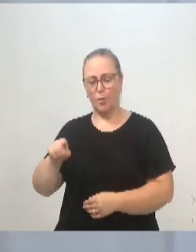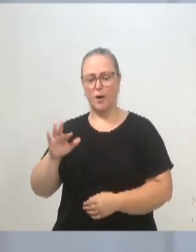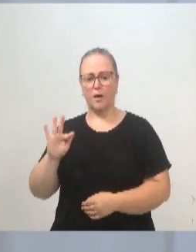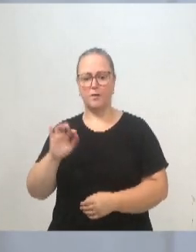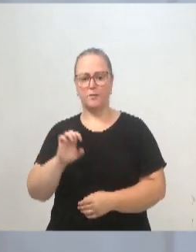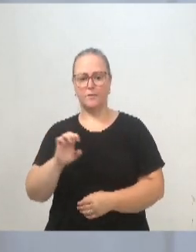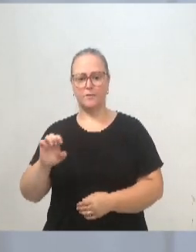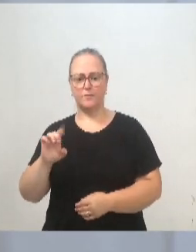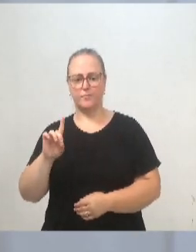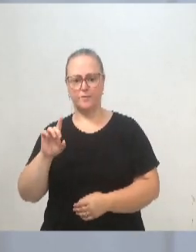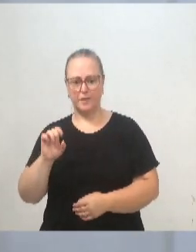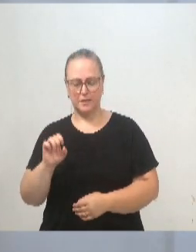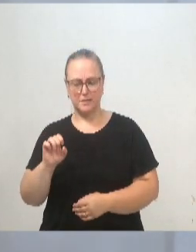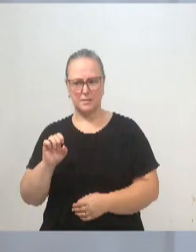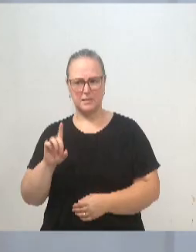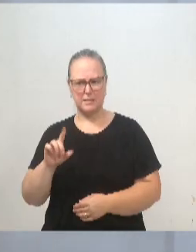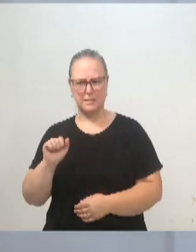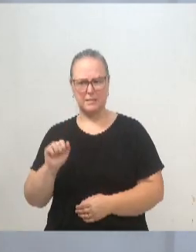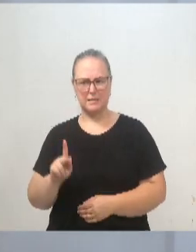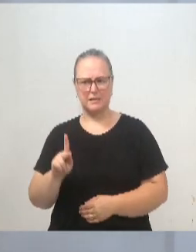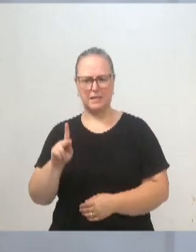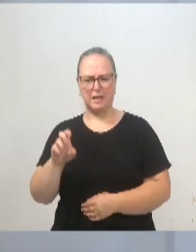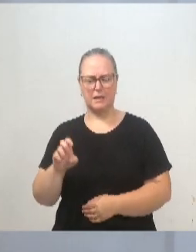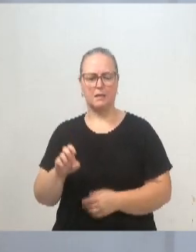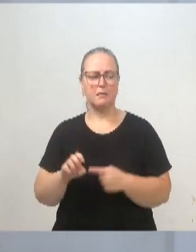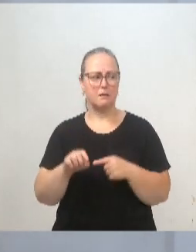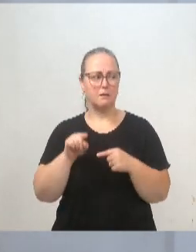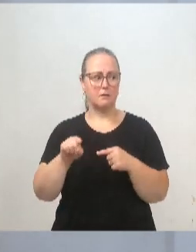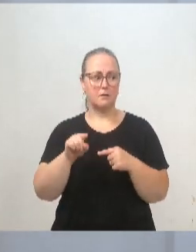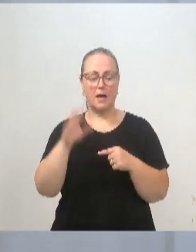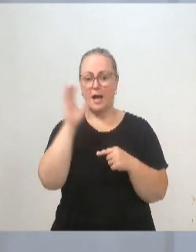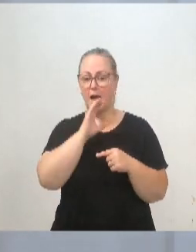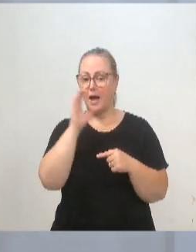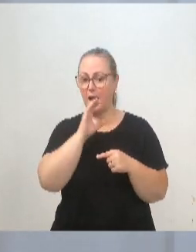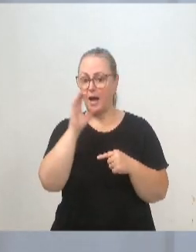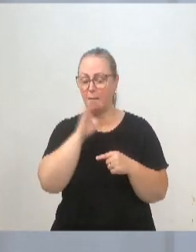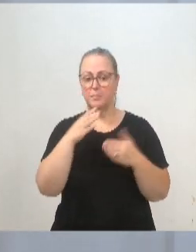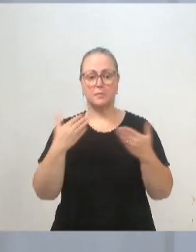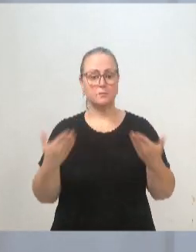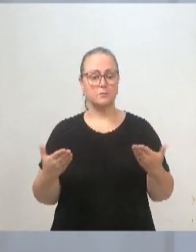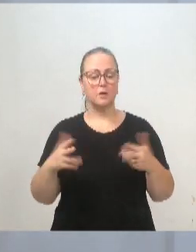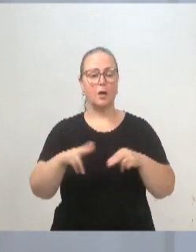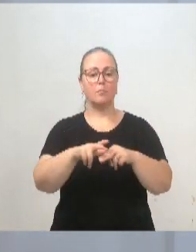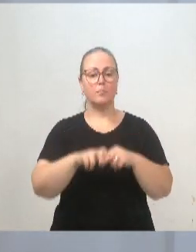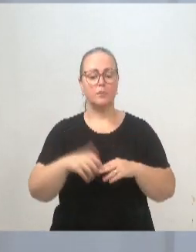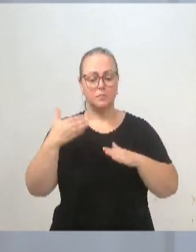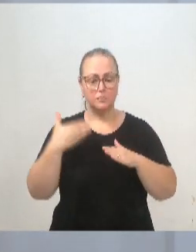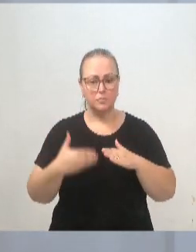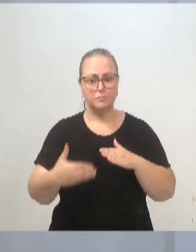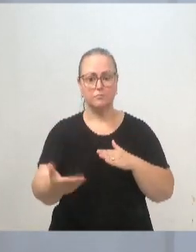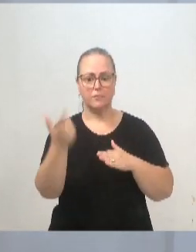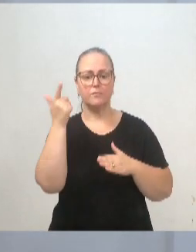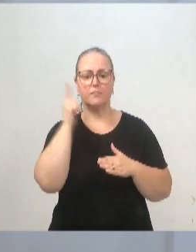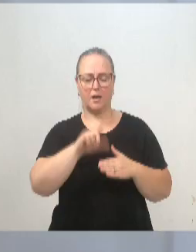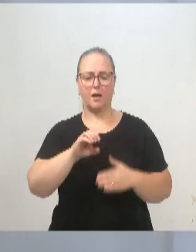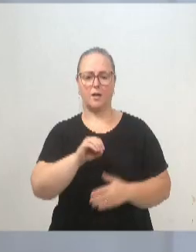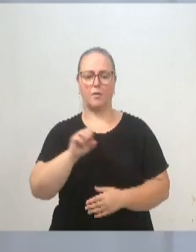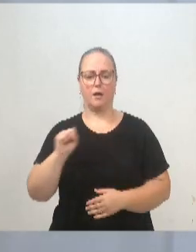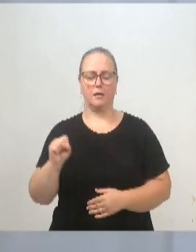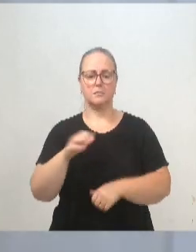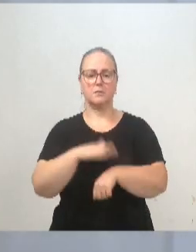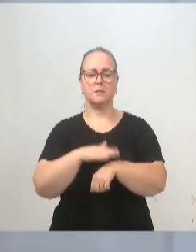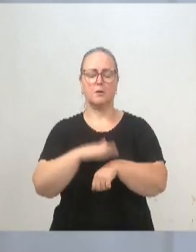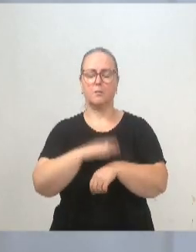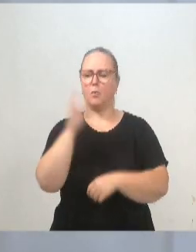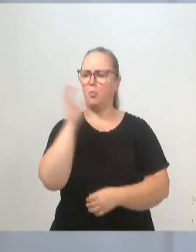vereadores, não era assunto do déficit, foi dado toda a agilidade possível, tanto é que ela está aí com previsão de receber a ordem de serviço agora, em tempo recorde. A